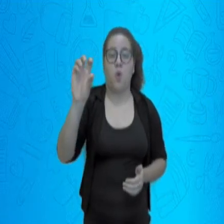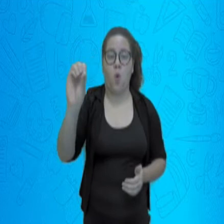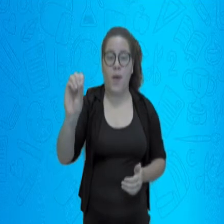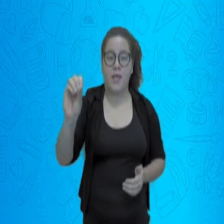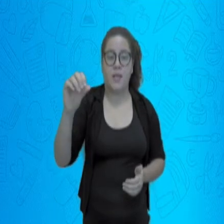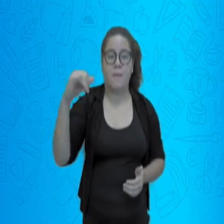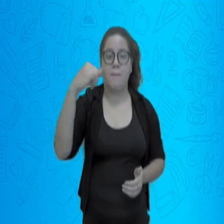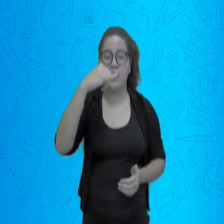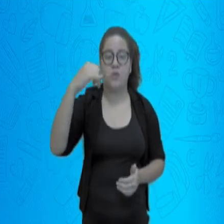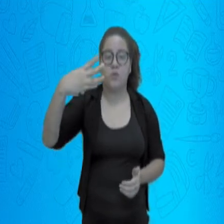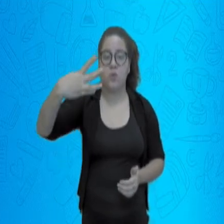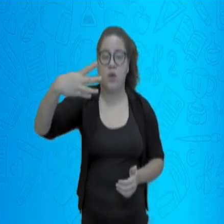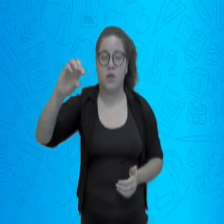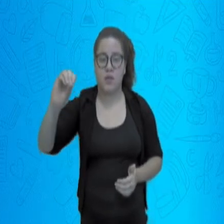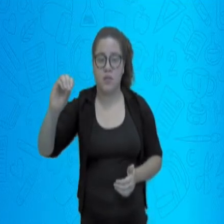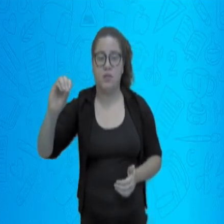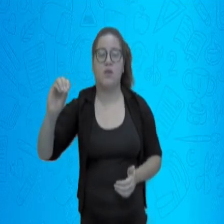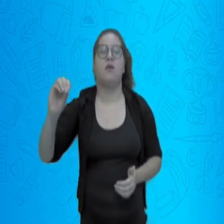que é 10.